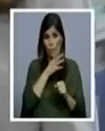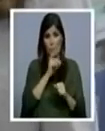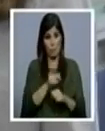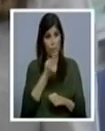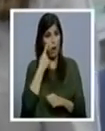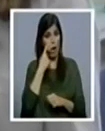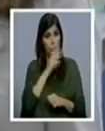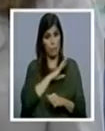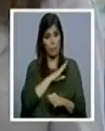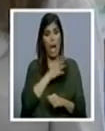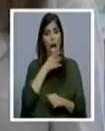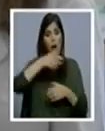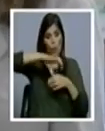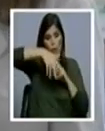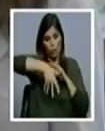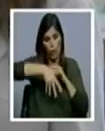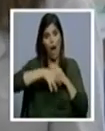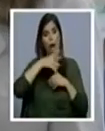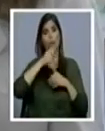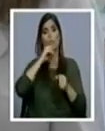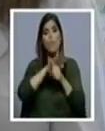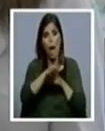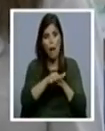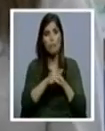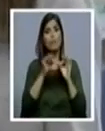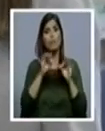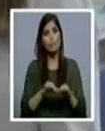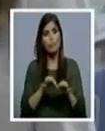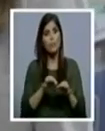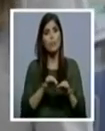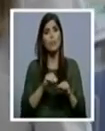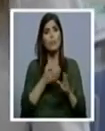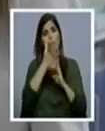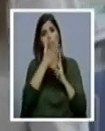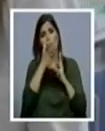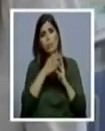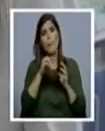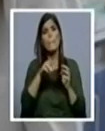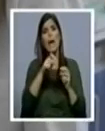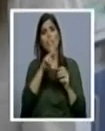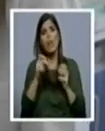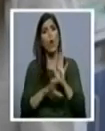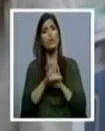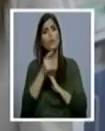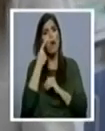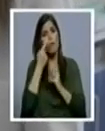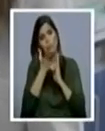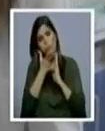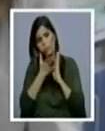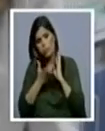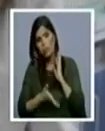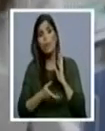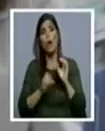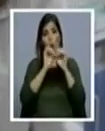isso testamos água da torneira, água do mar, um efluente real e também diferentes massas e condições experimentais